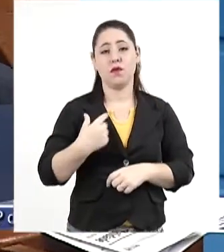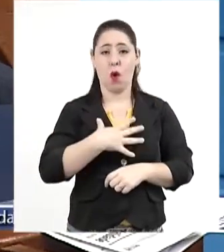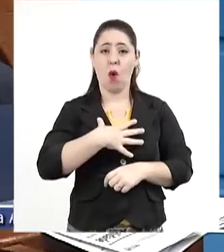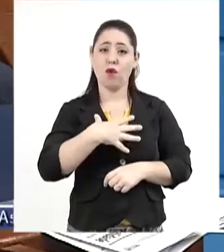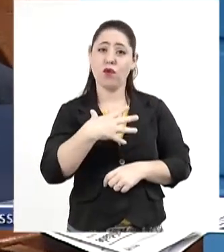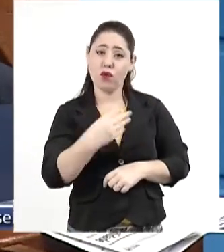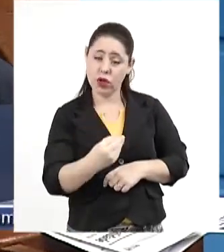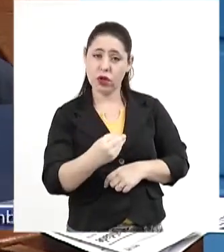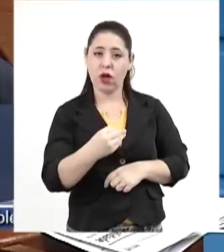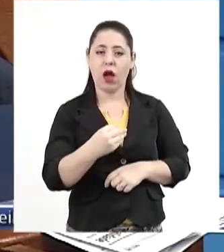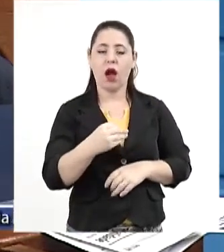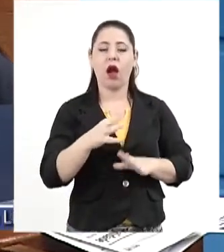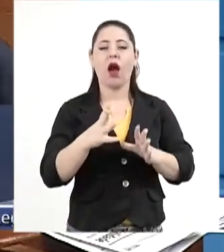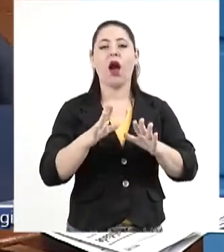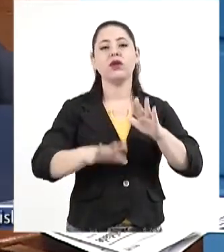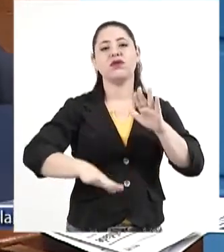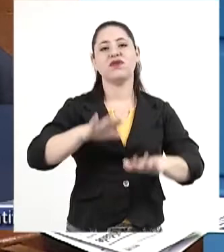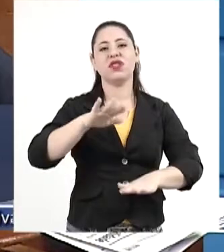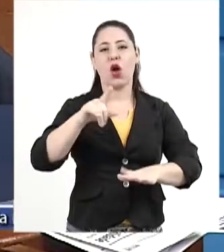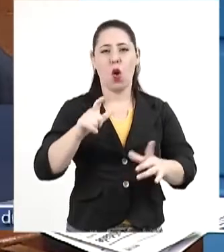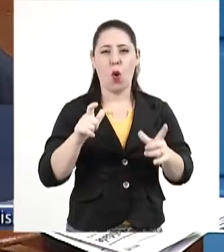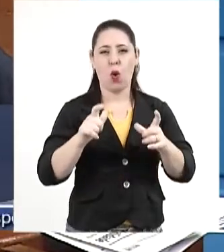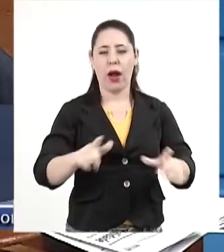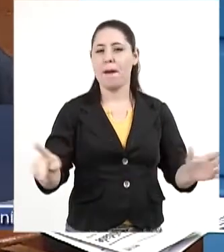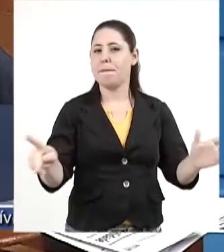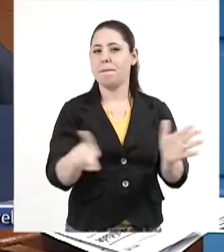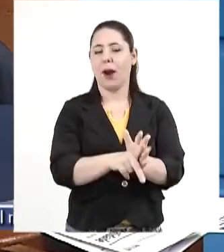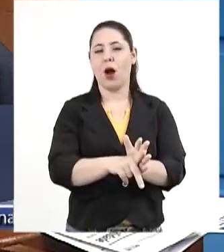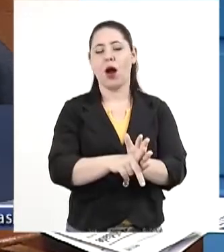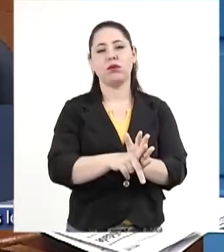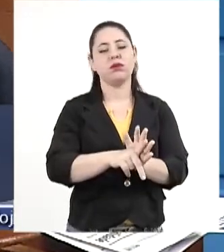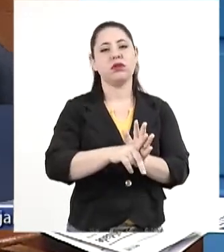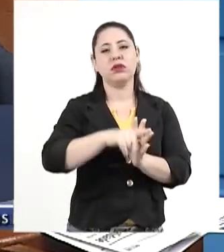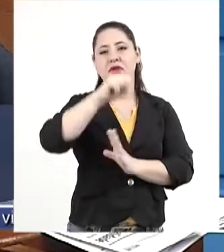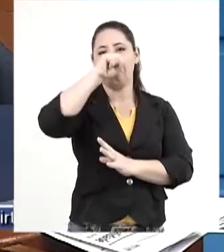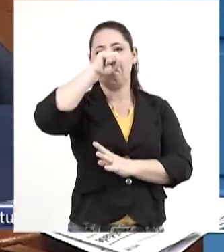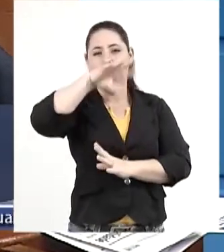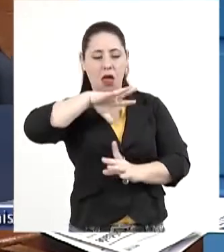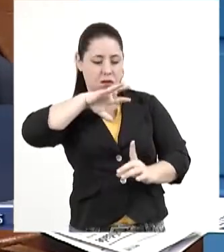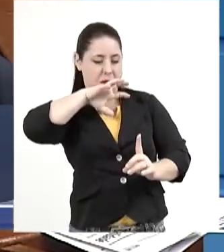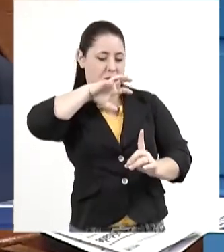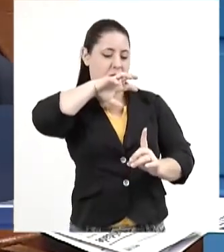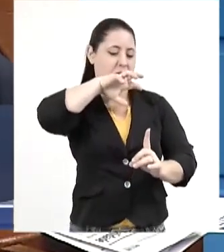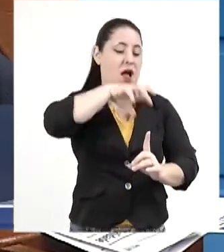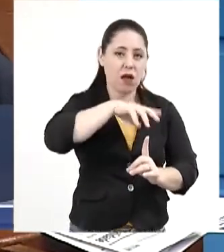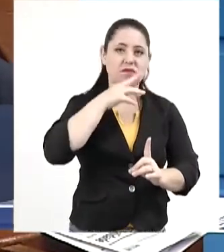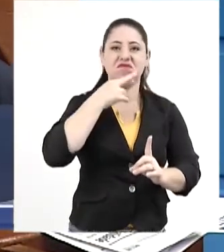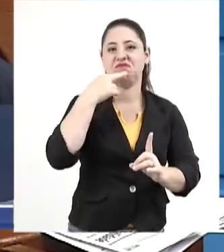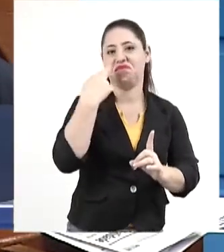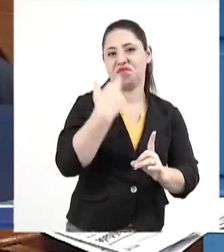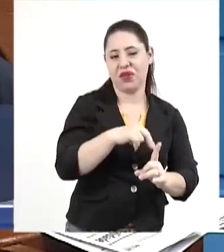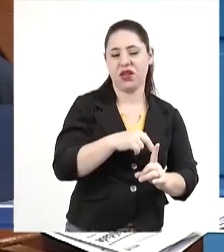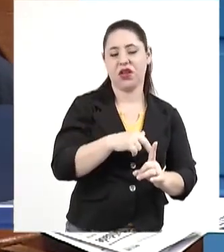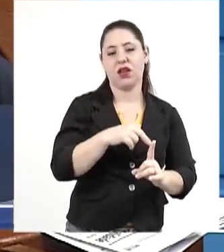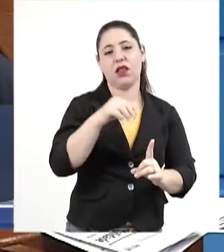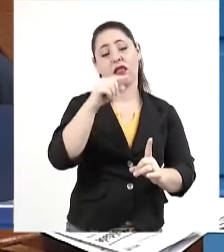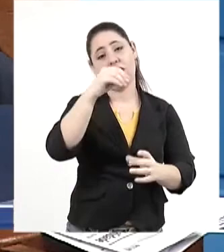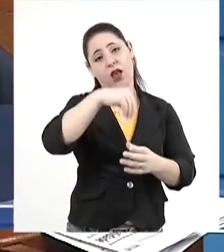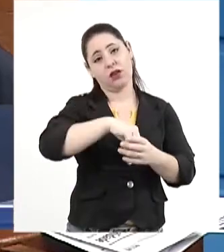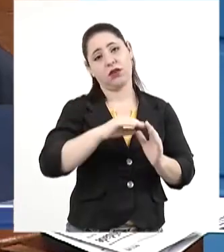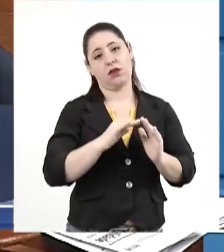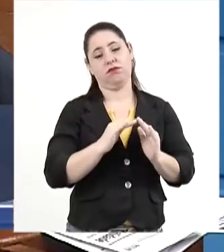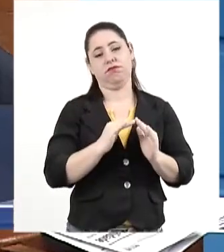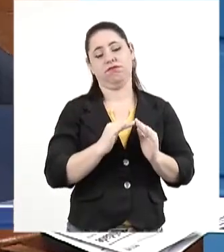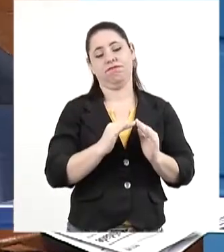filhos, e muitas vezes é um espaço de tortura, é um espaço de opressão, é um espaço de violência.